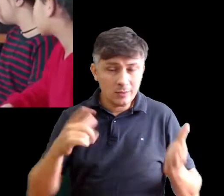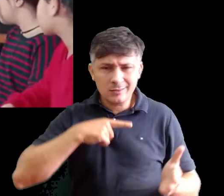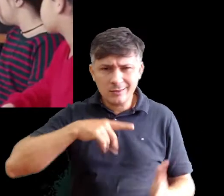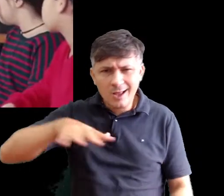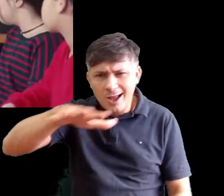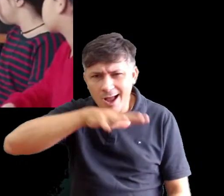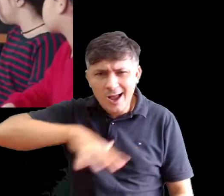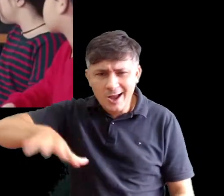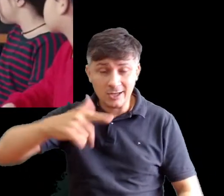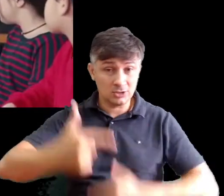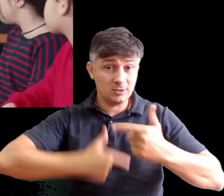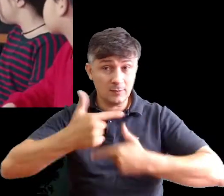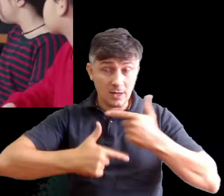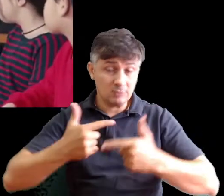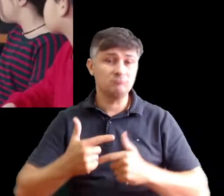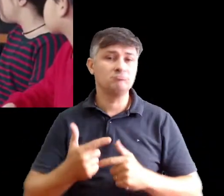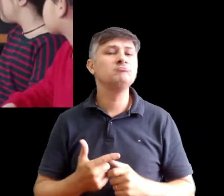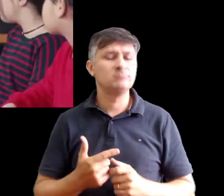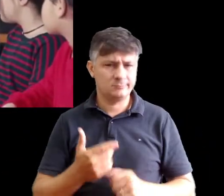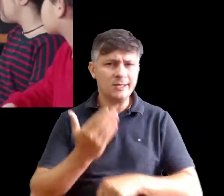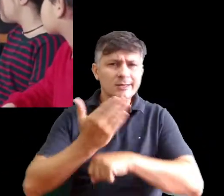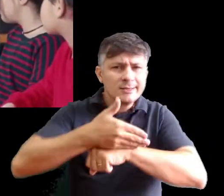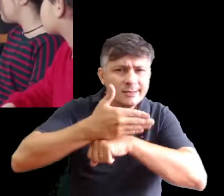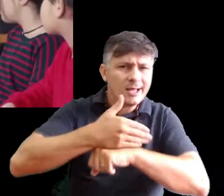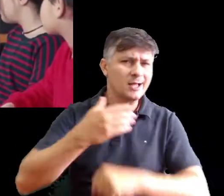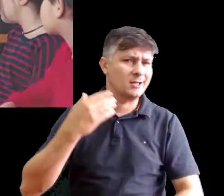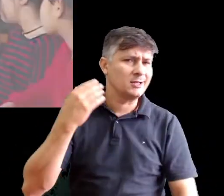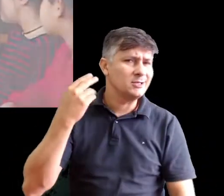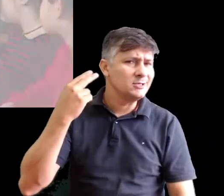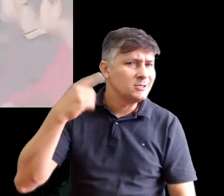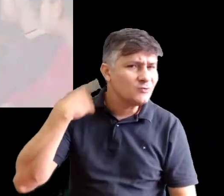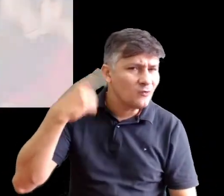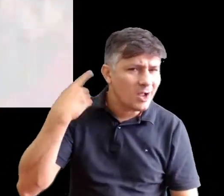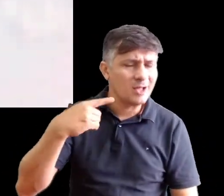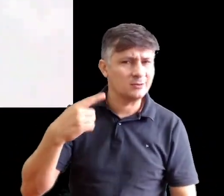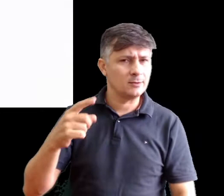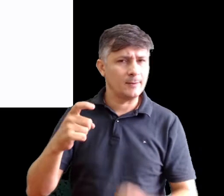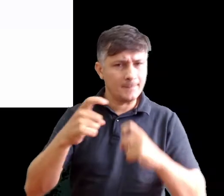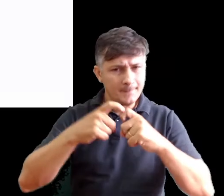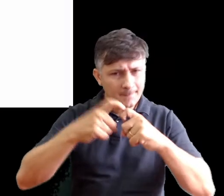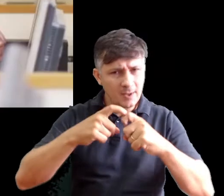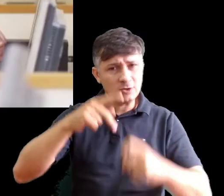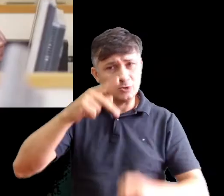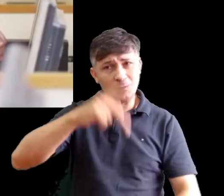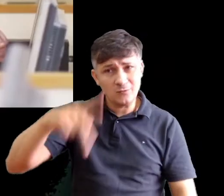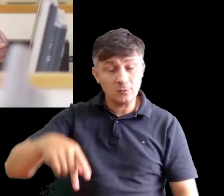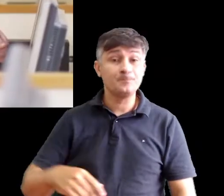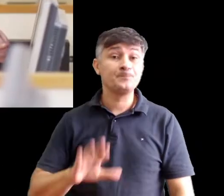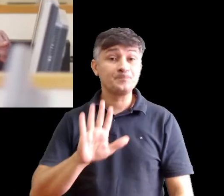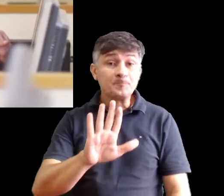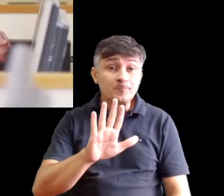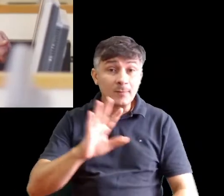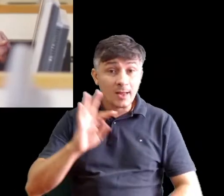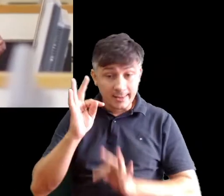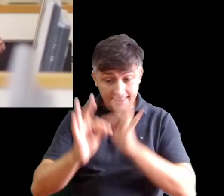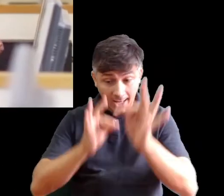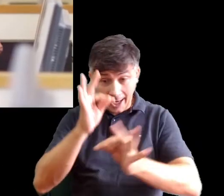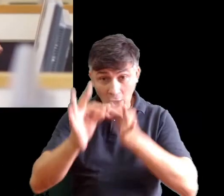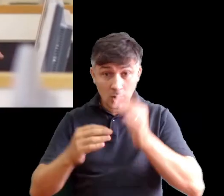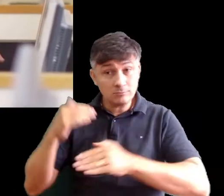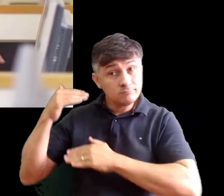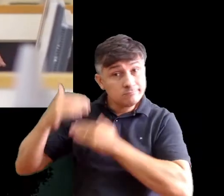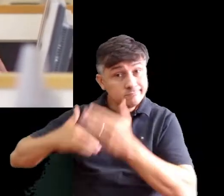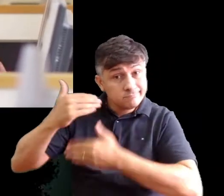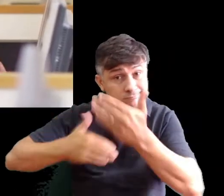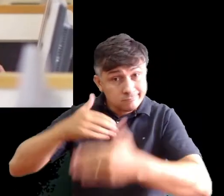serviços profissionais como taxistas, advogados, médicos, professores, etc. Com o desenvolvimento da tecnologia,